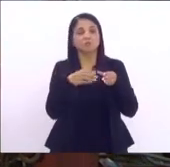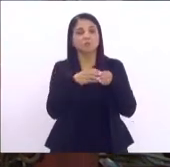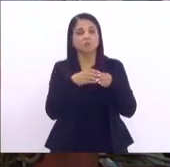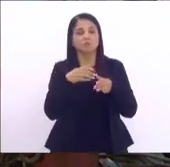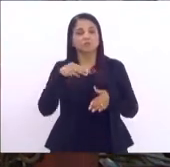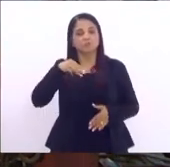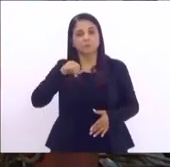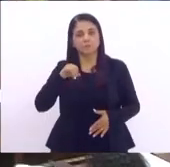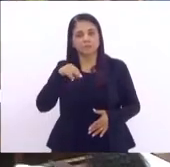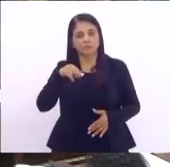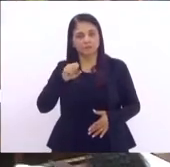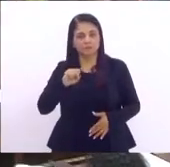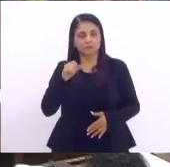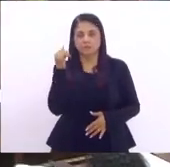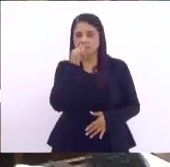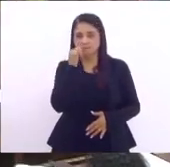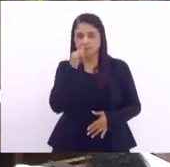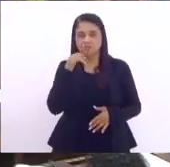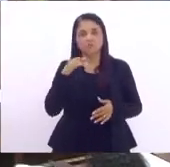Rangel.